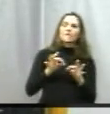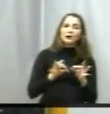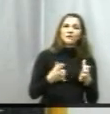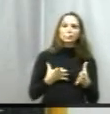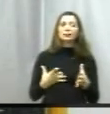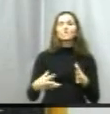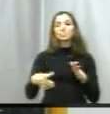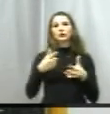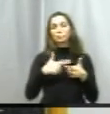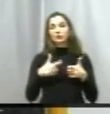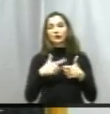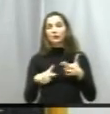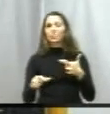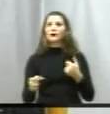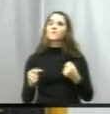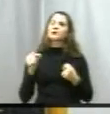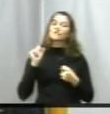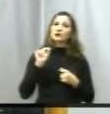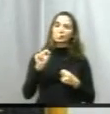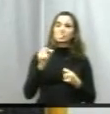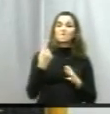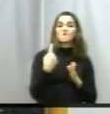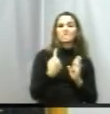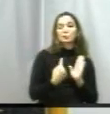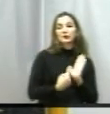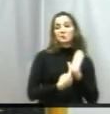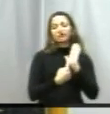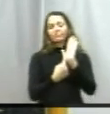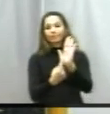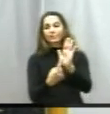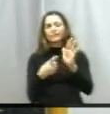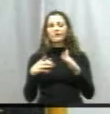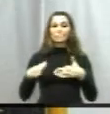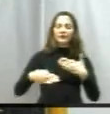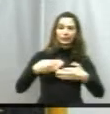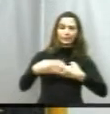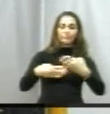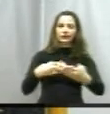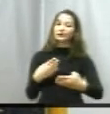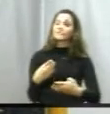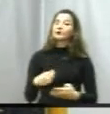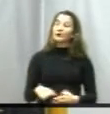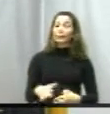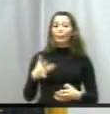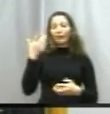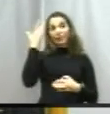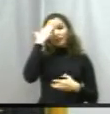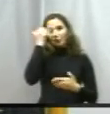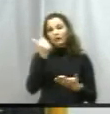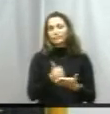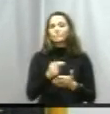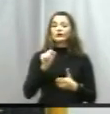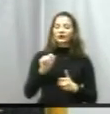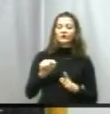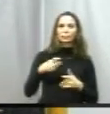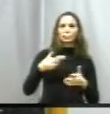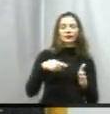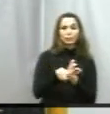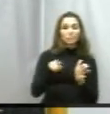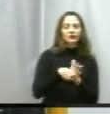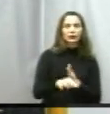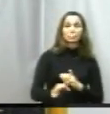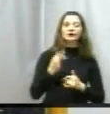regulamentação de problemas que efetivamente foram identificados nesse processo. É óbvio que o processo de investigação está por vir,